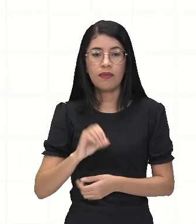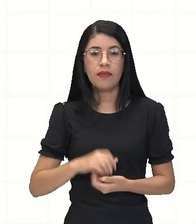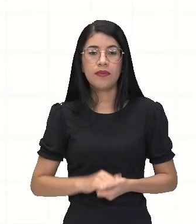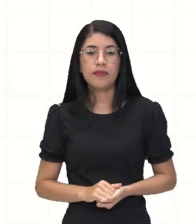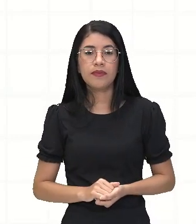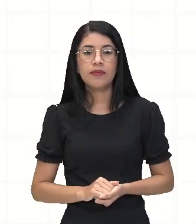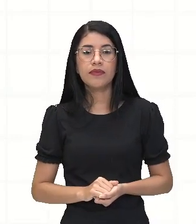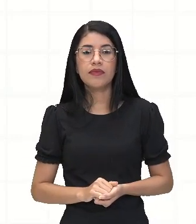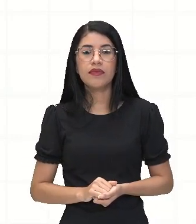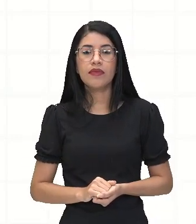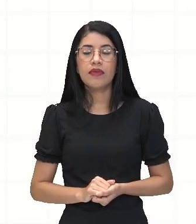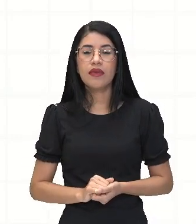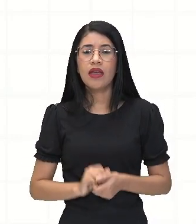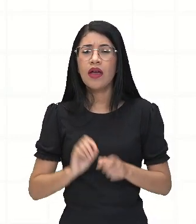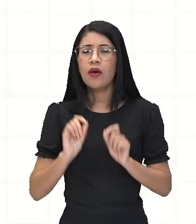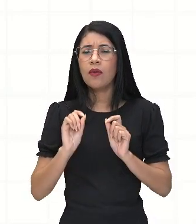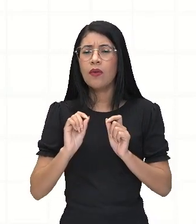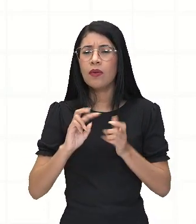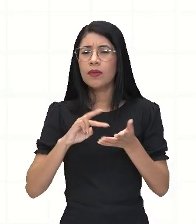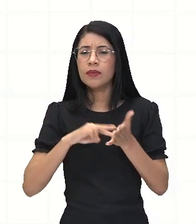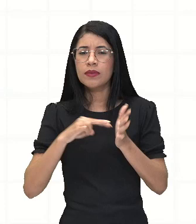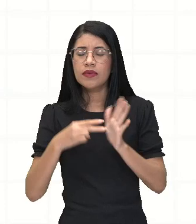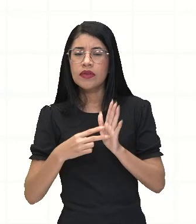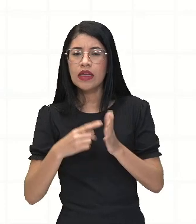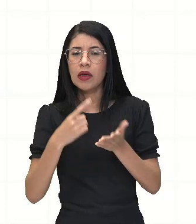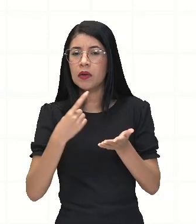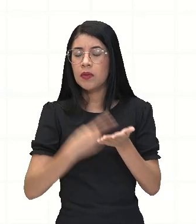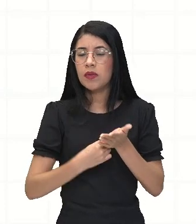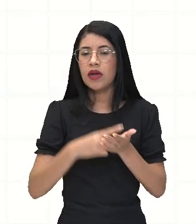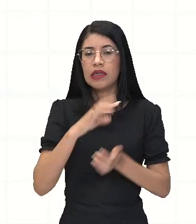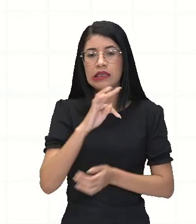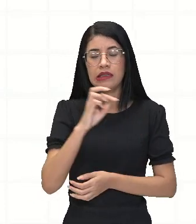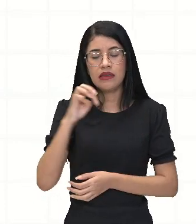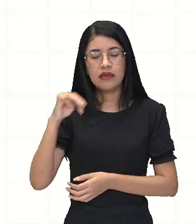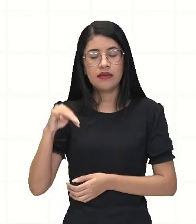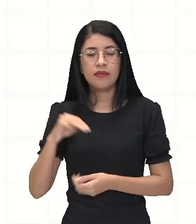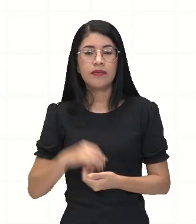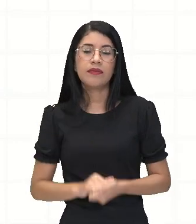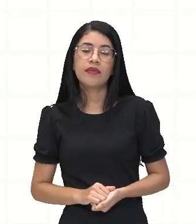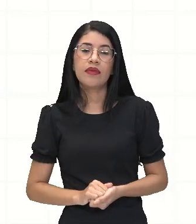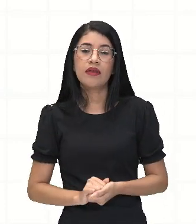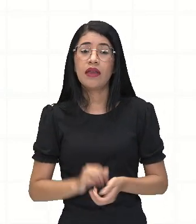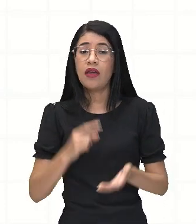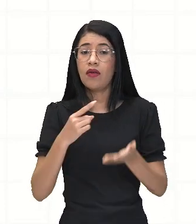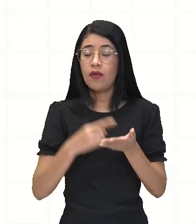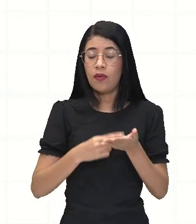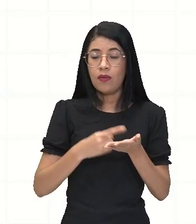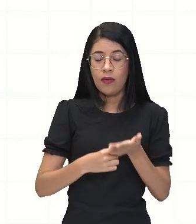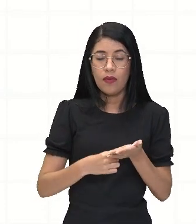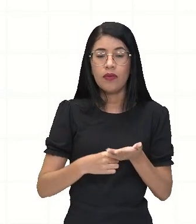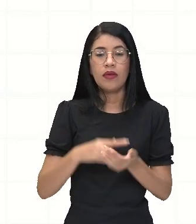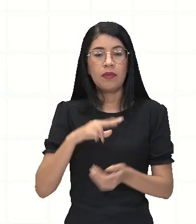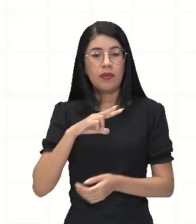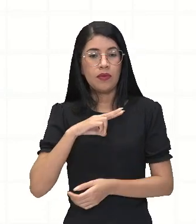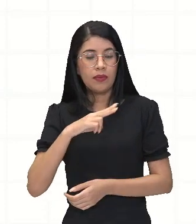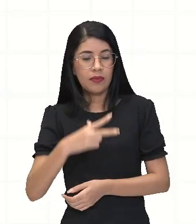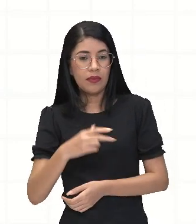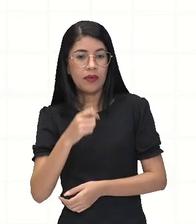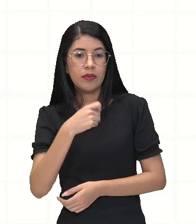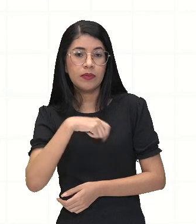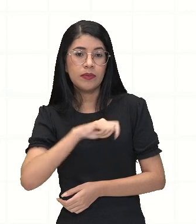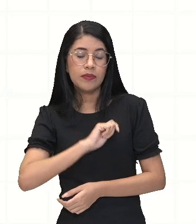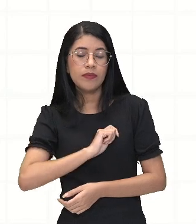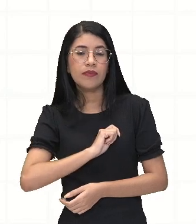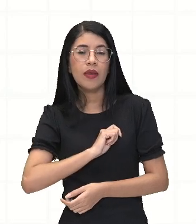1750. O que foi o Tratado de Madrid? Esse tratado ele foi um acordo entre Portugal e Espanha para resolver